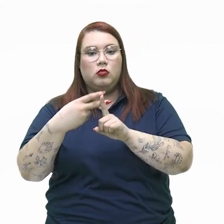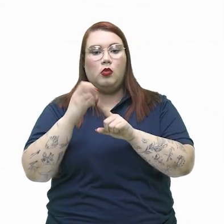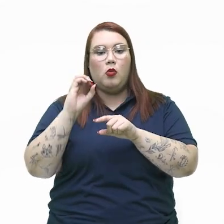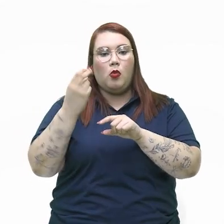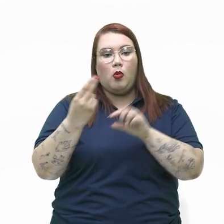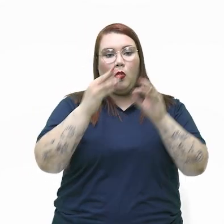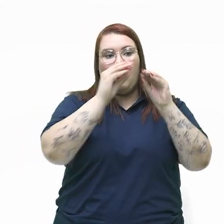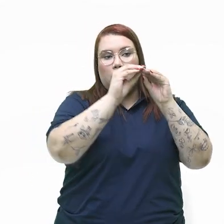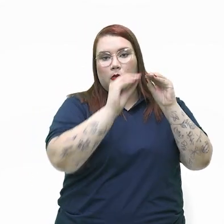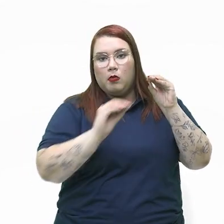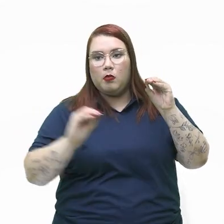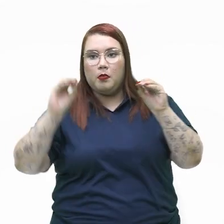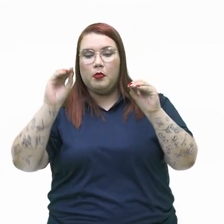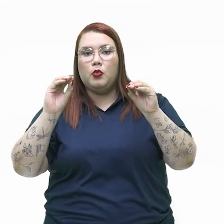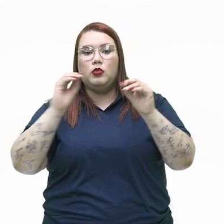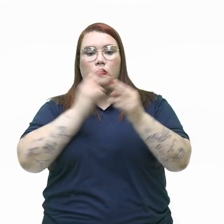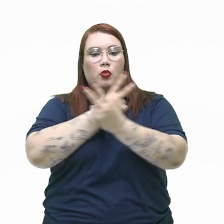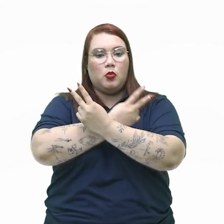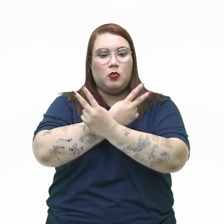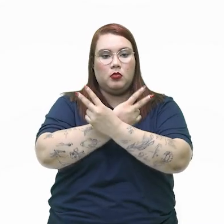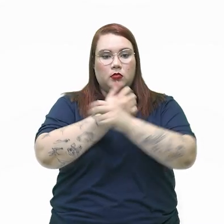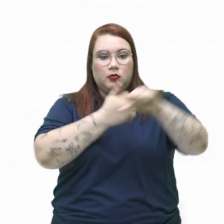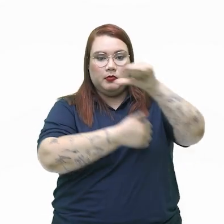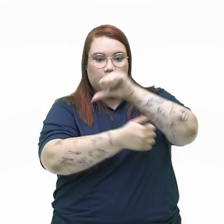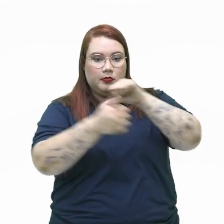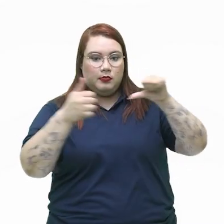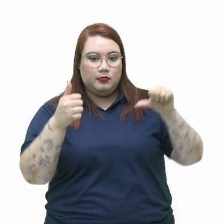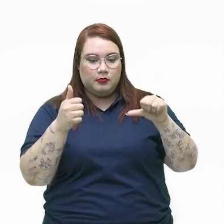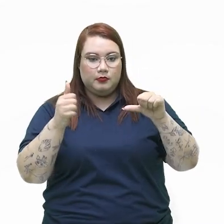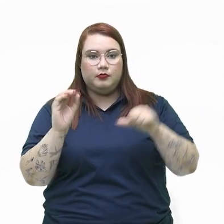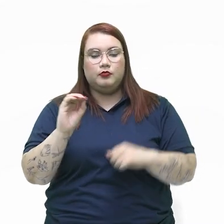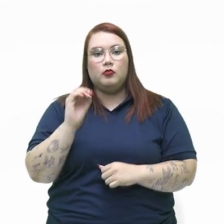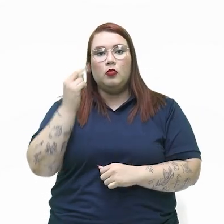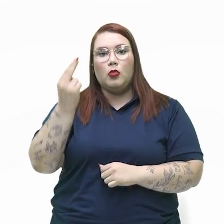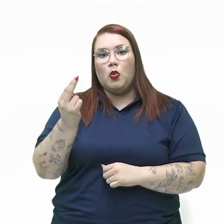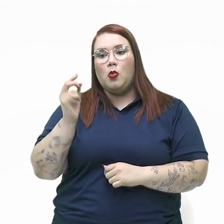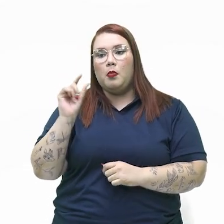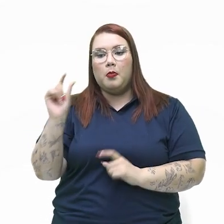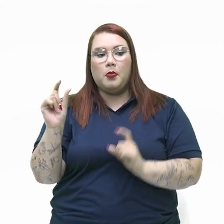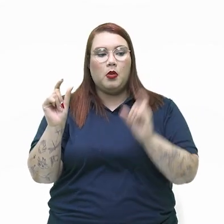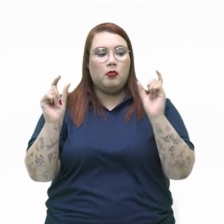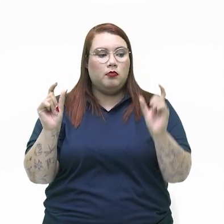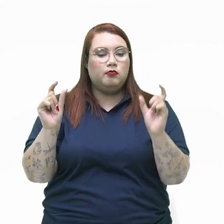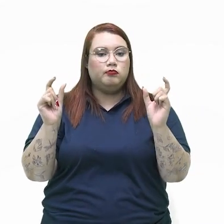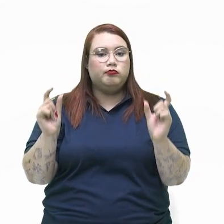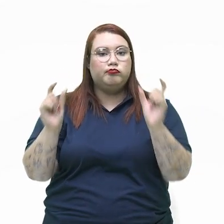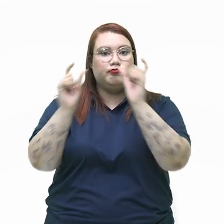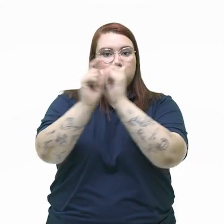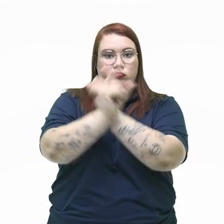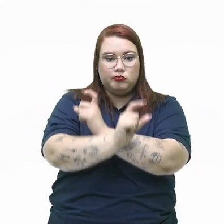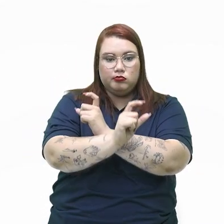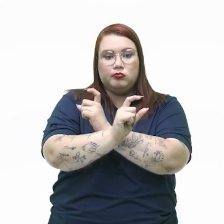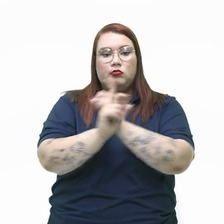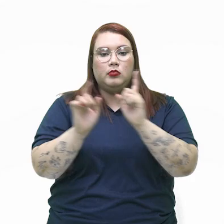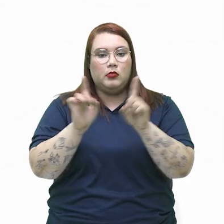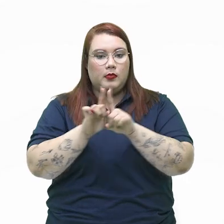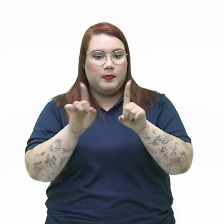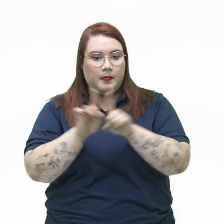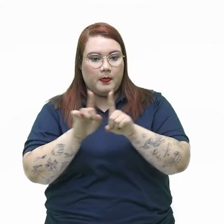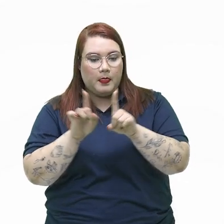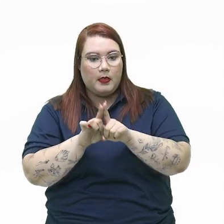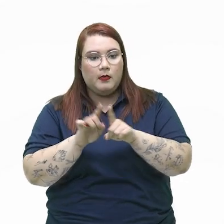segmento, translocações, que são troca de segmentos entre os cromossomos, inversões, né, que é um